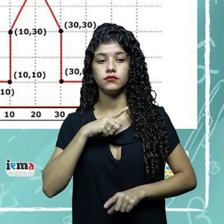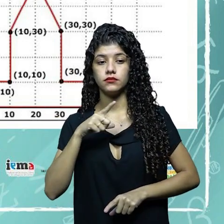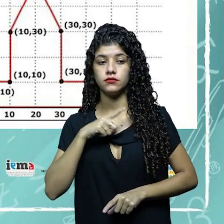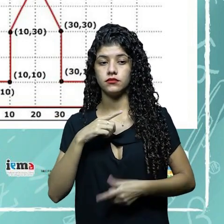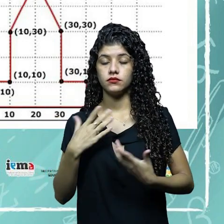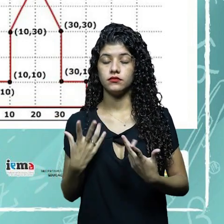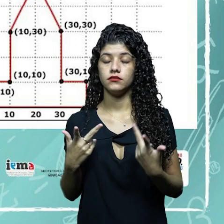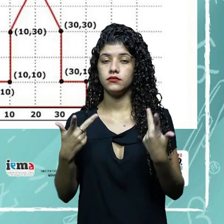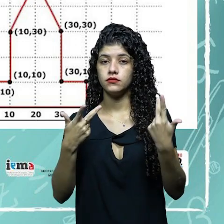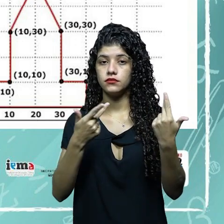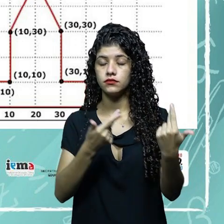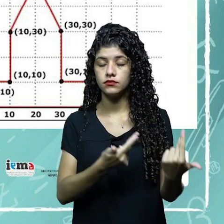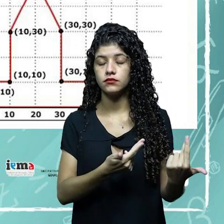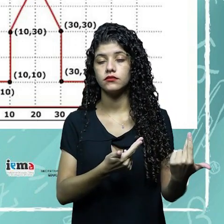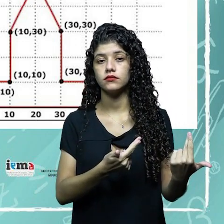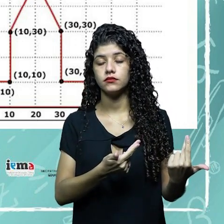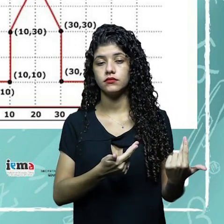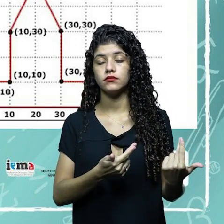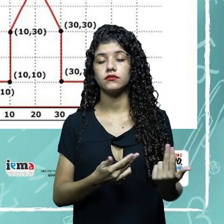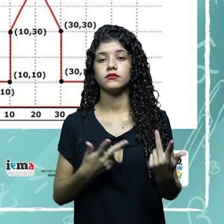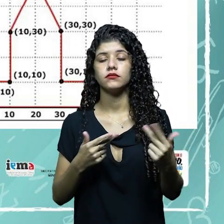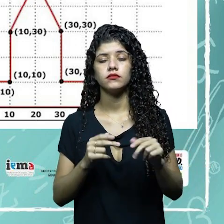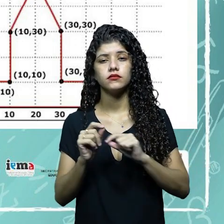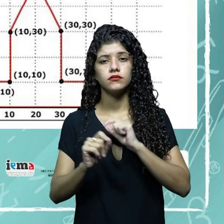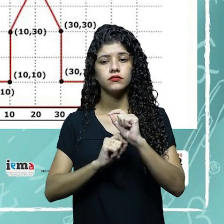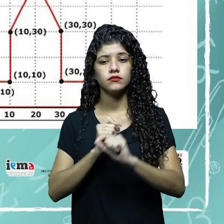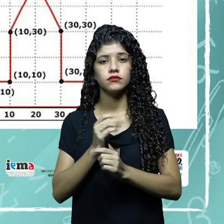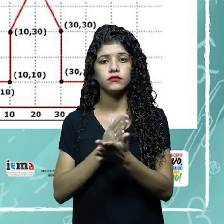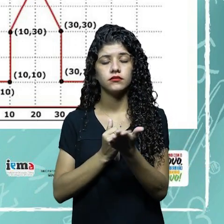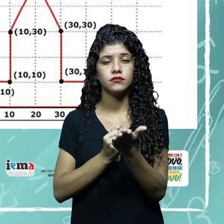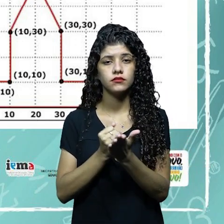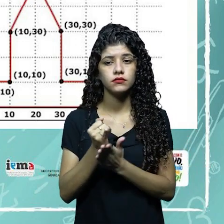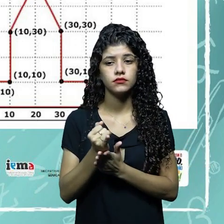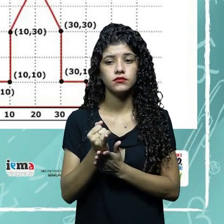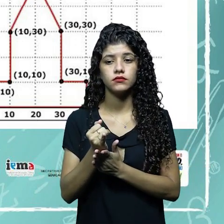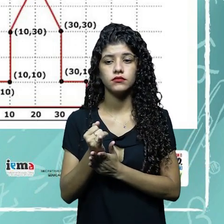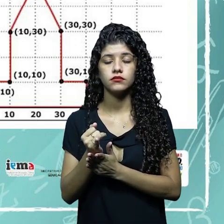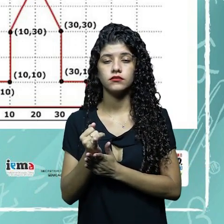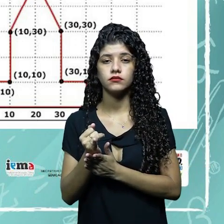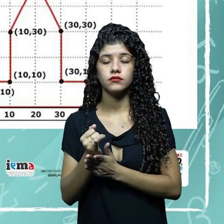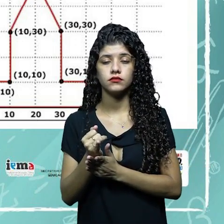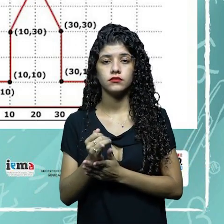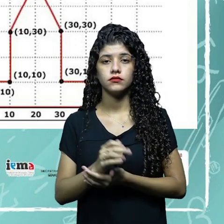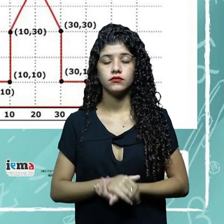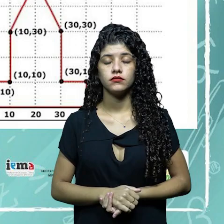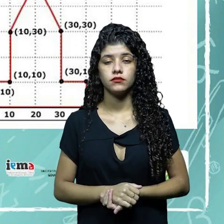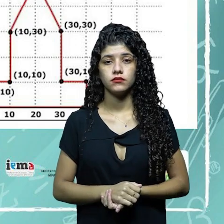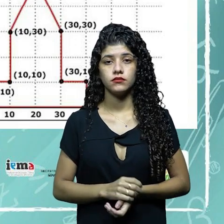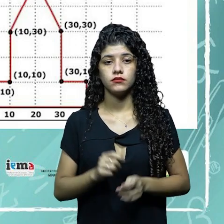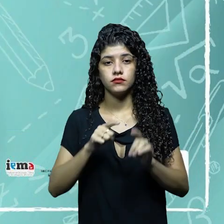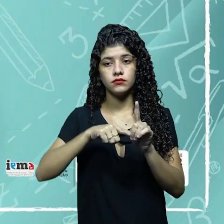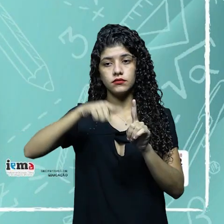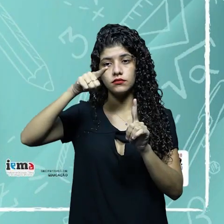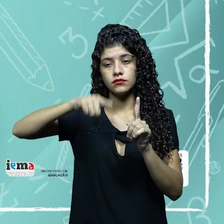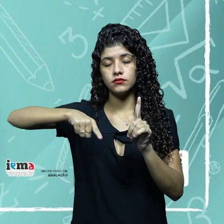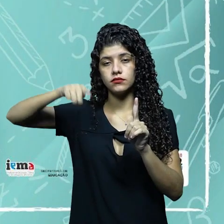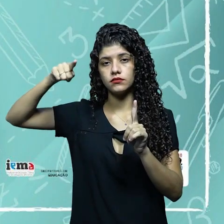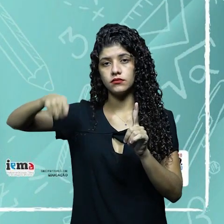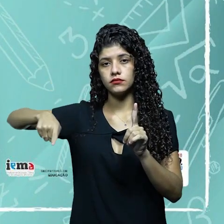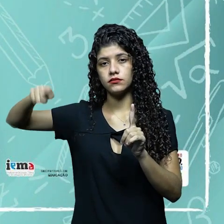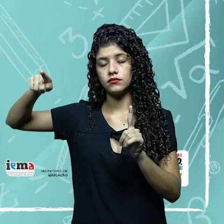né? Como se fosse uma introdução de coordenadas de ponto em um gráfico. Então, essa daqui,